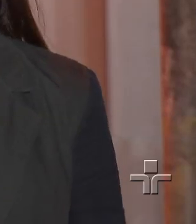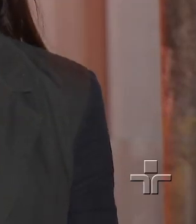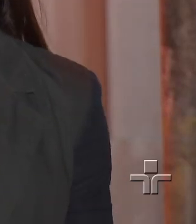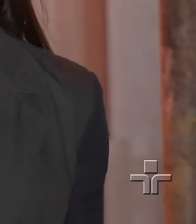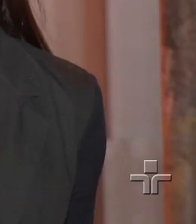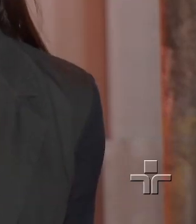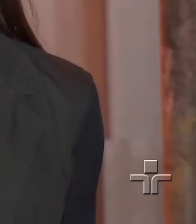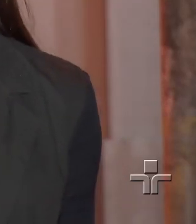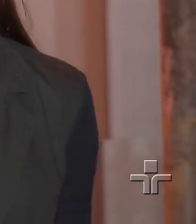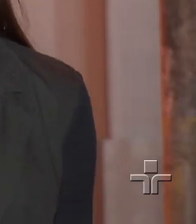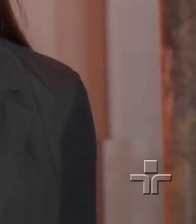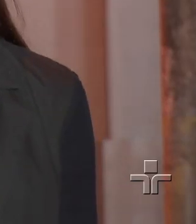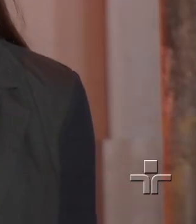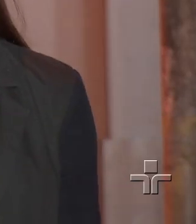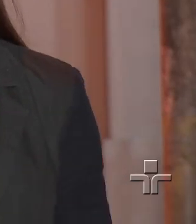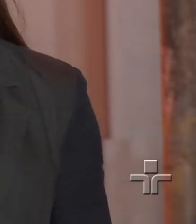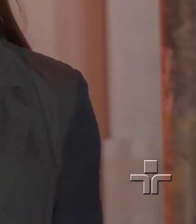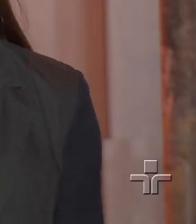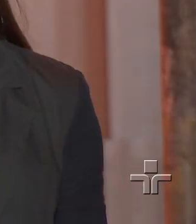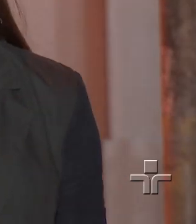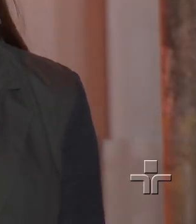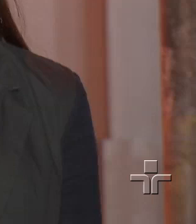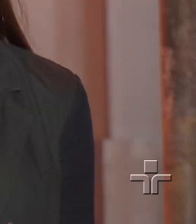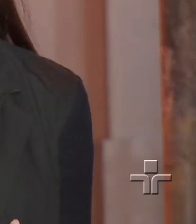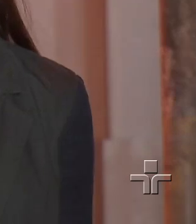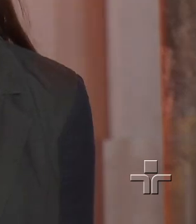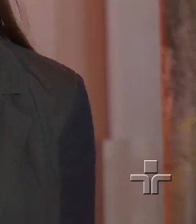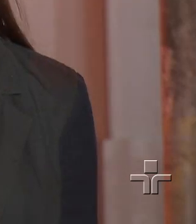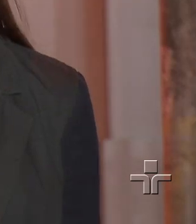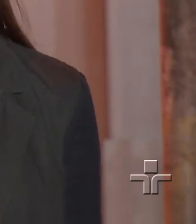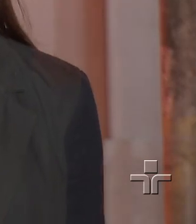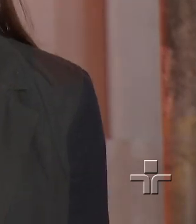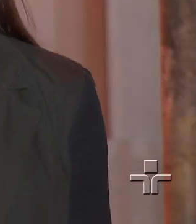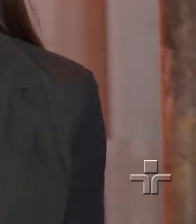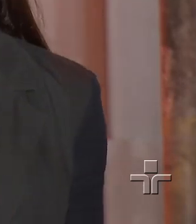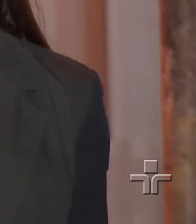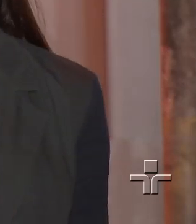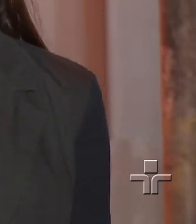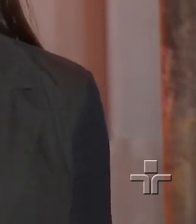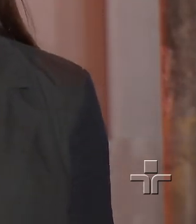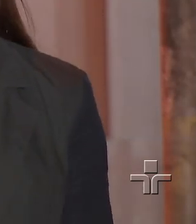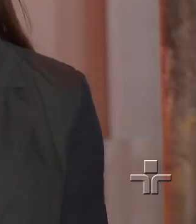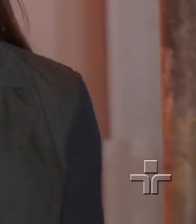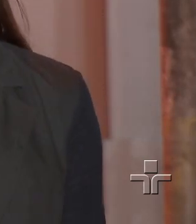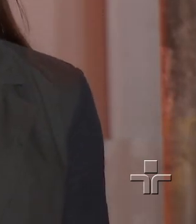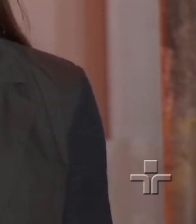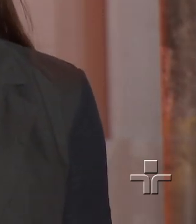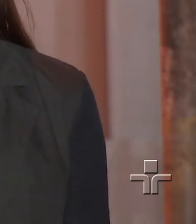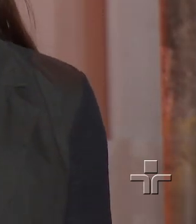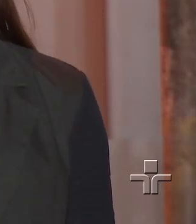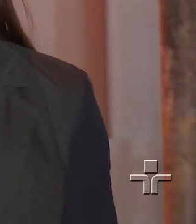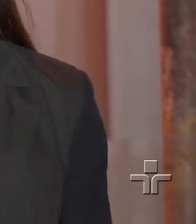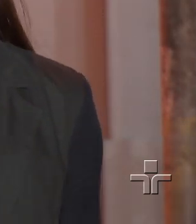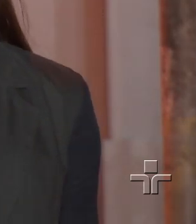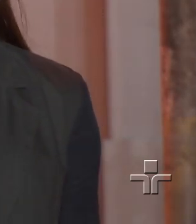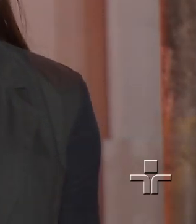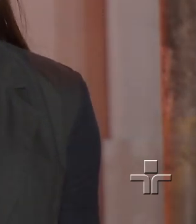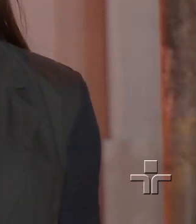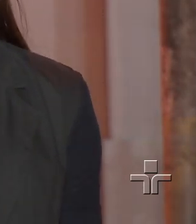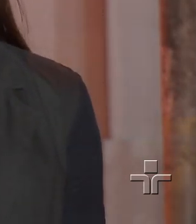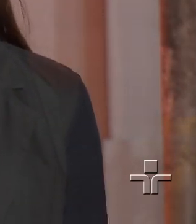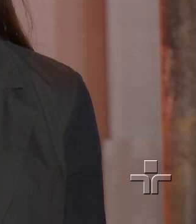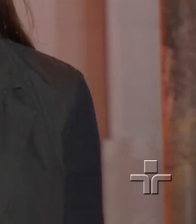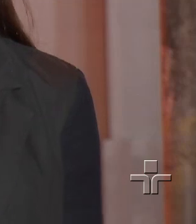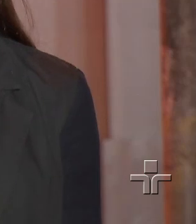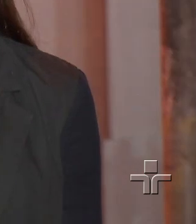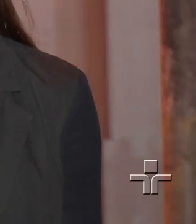combatida por todos, pelas vítimas e por quem presencia as agressões, seja ou não um parente. Uma campanha do governo de São